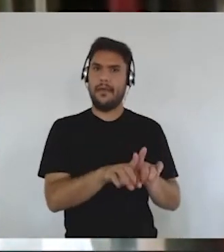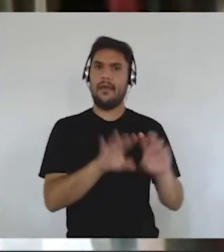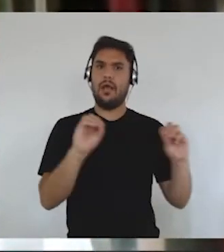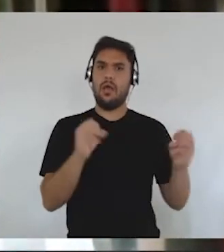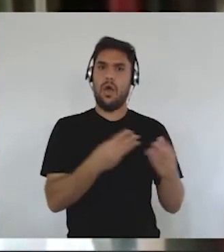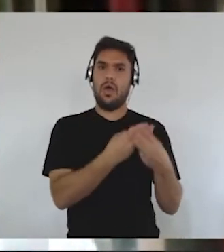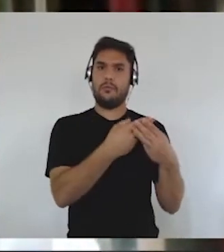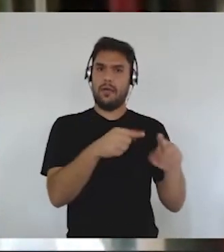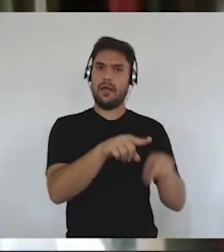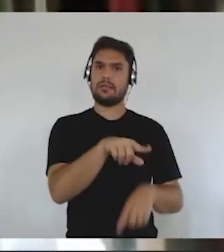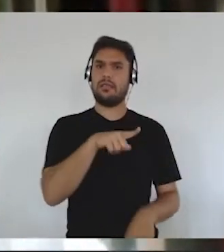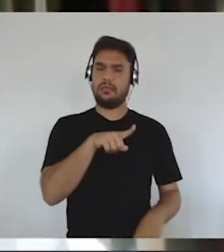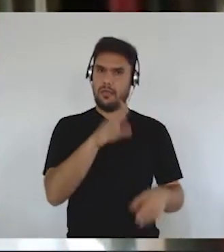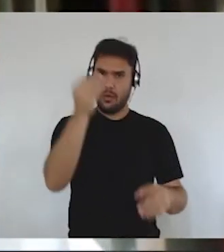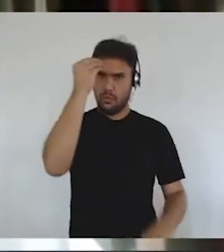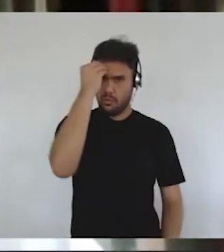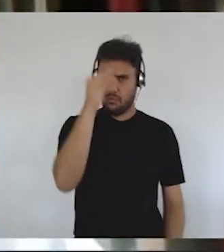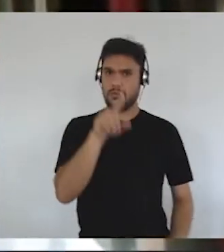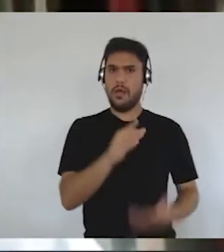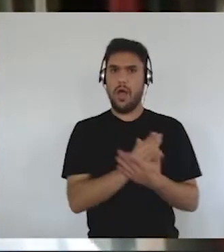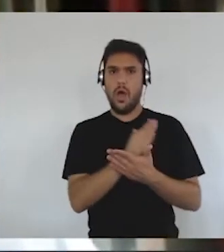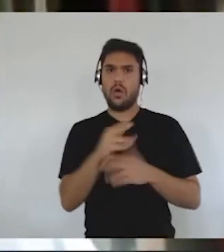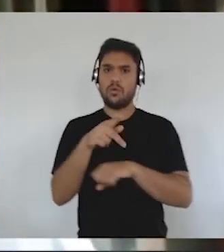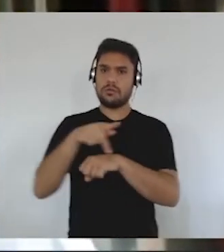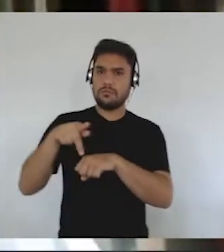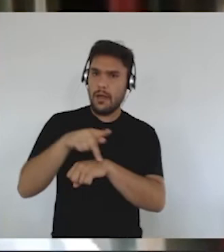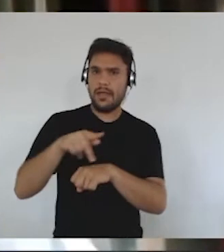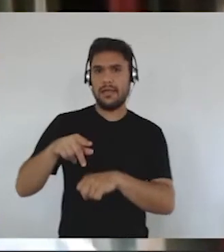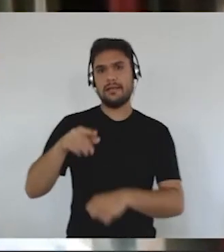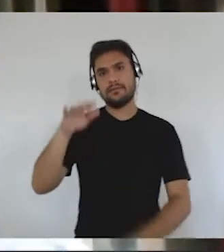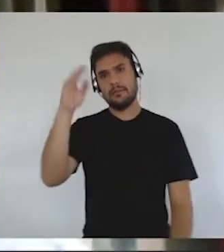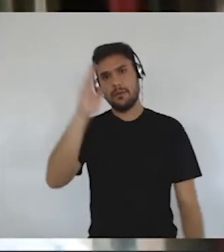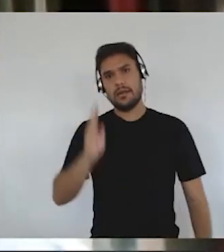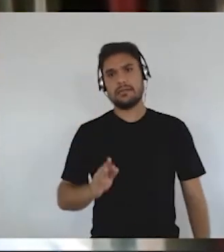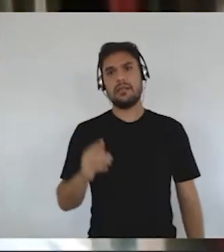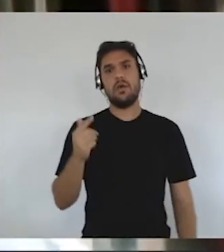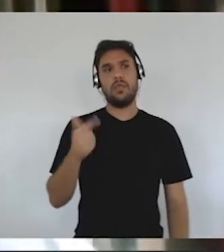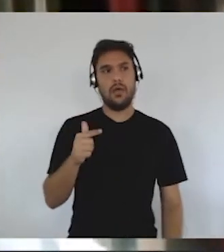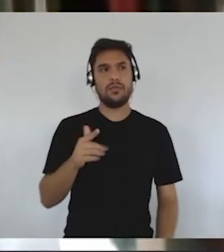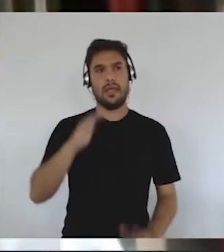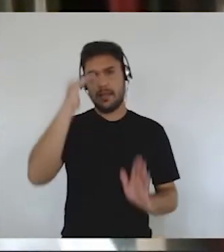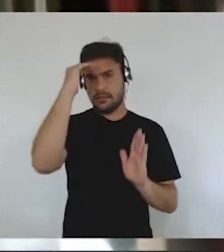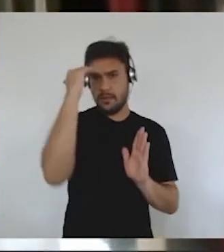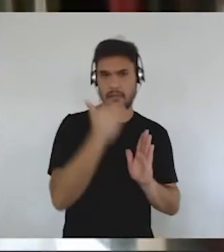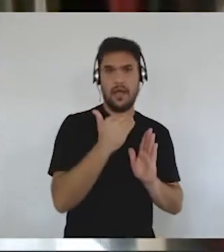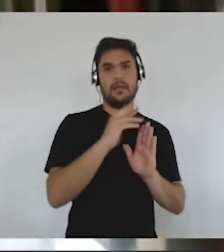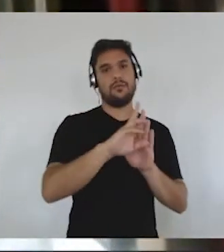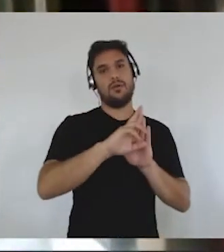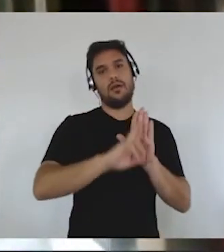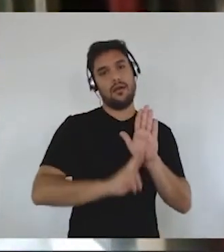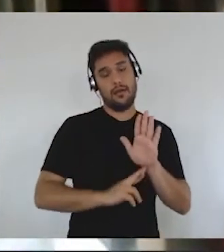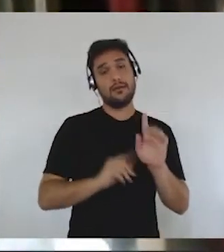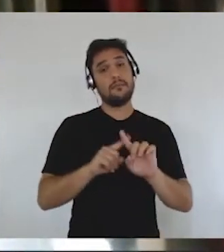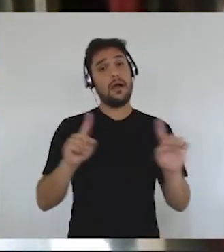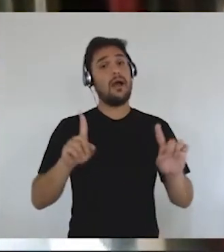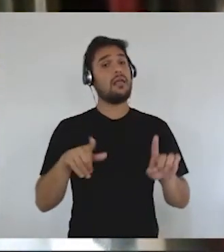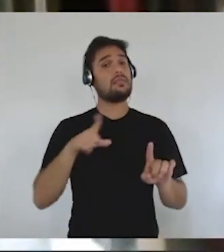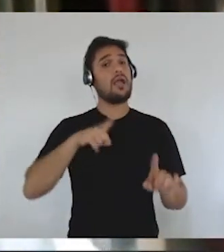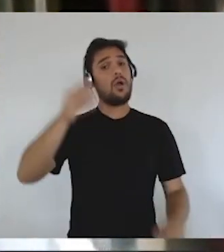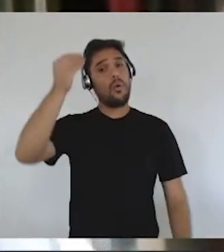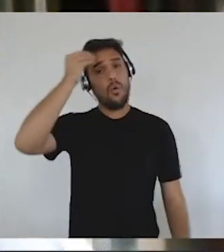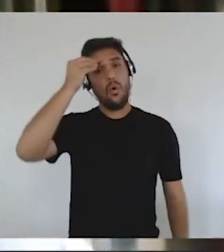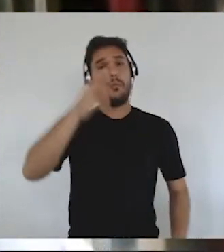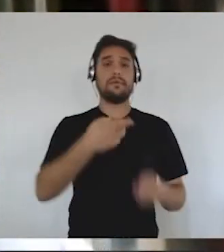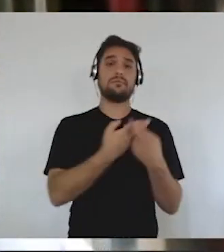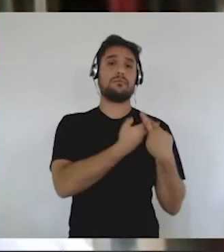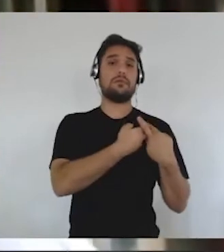Organização Mundial de Saúde, ainda que muitos estados, como o Brasil, e é verdade, não tenham cumprido as suas resoluções, mas qual que é a responsabilidade também em não exigir do